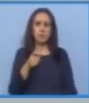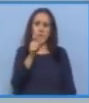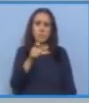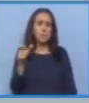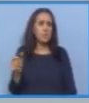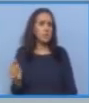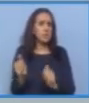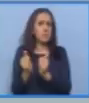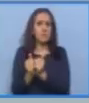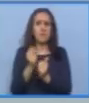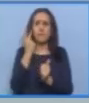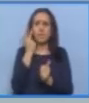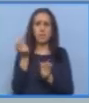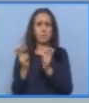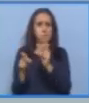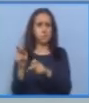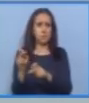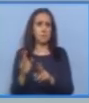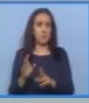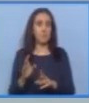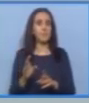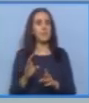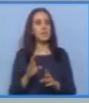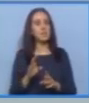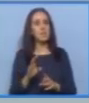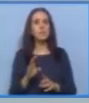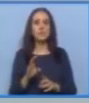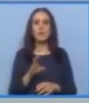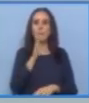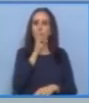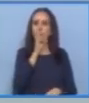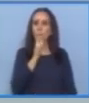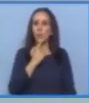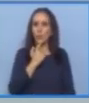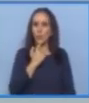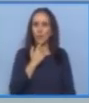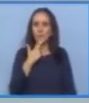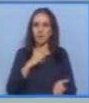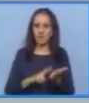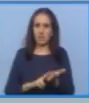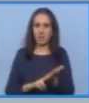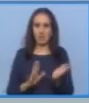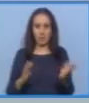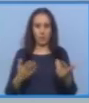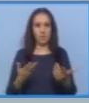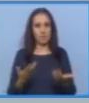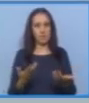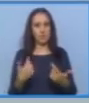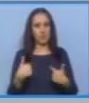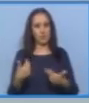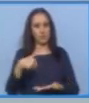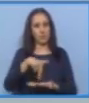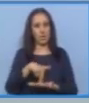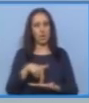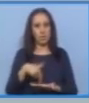pessoas nas suas vidas. Portanto, já vamos treinando muitas coisas. Mas a verdade é que quando se chega ali, nós